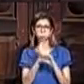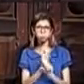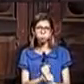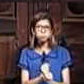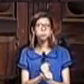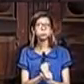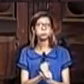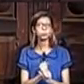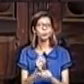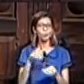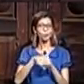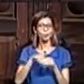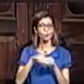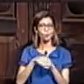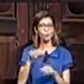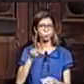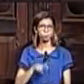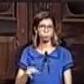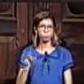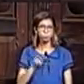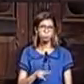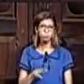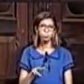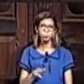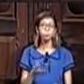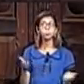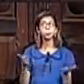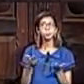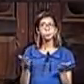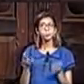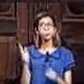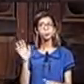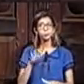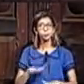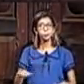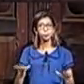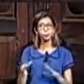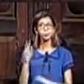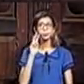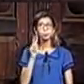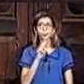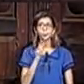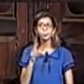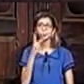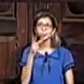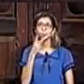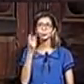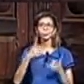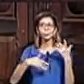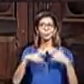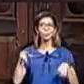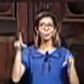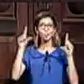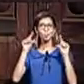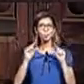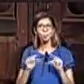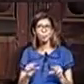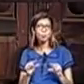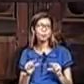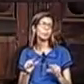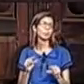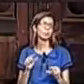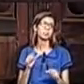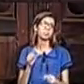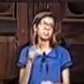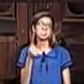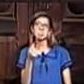em votação. Nós vimos aqui que se fala em redução de tantos por cento, de